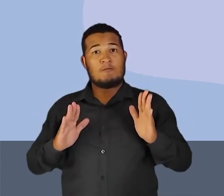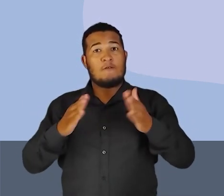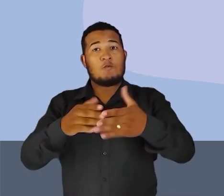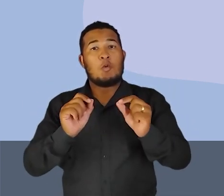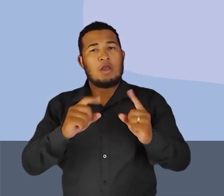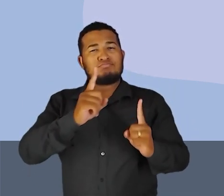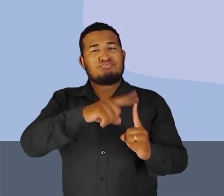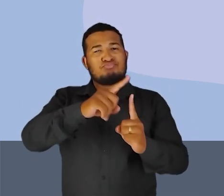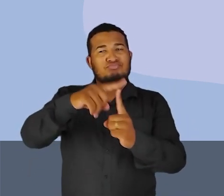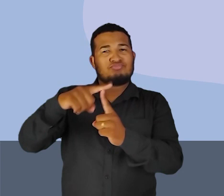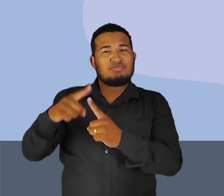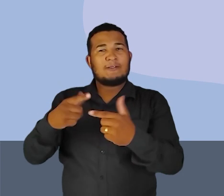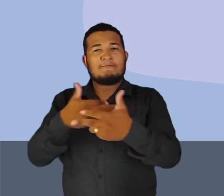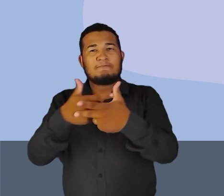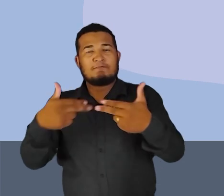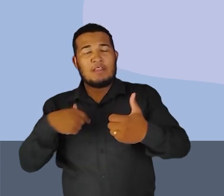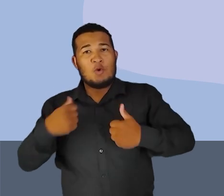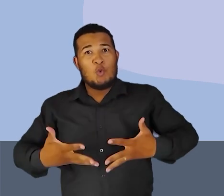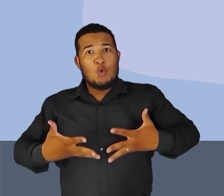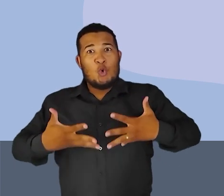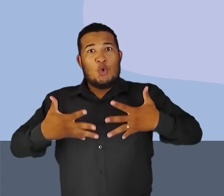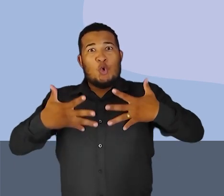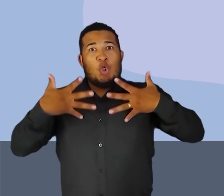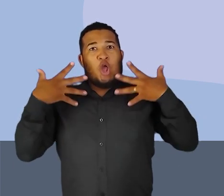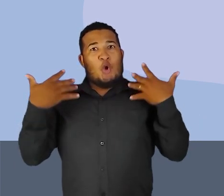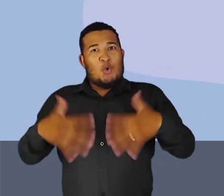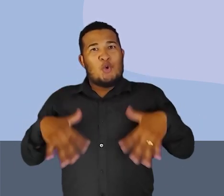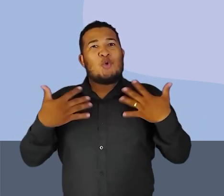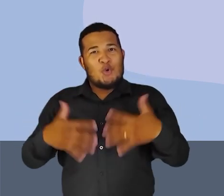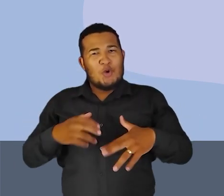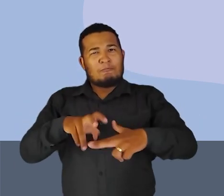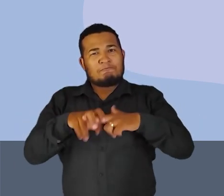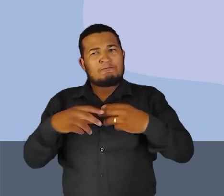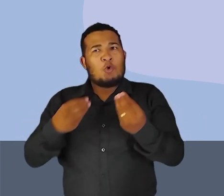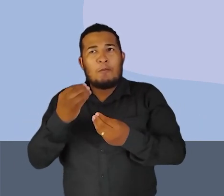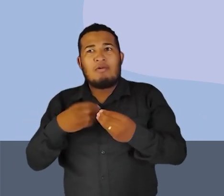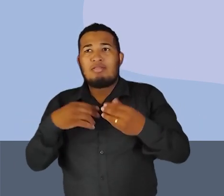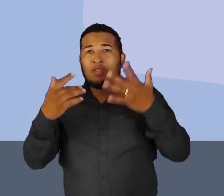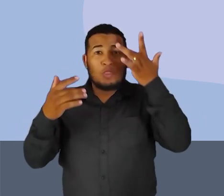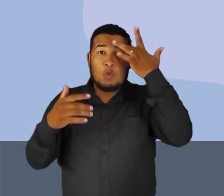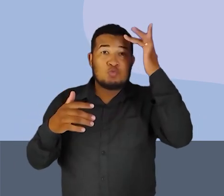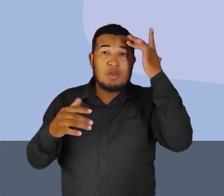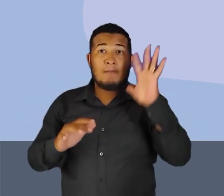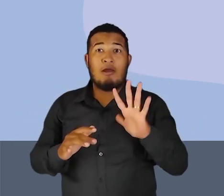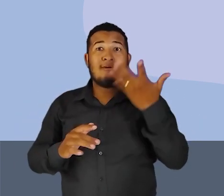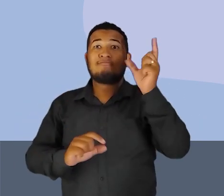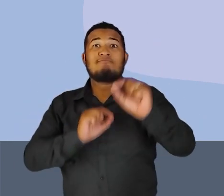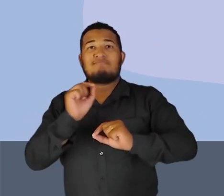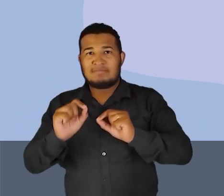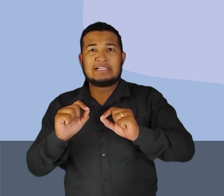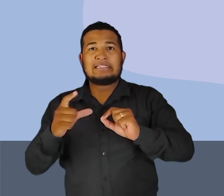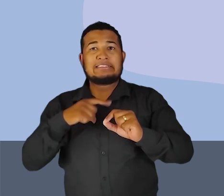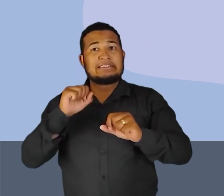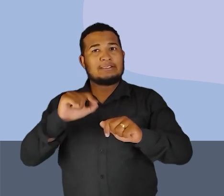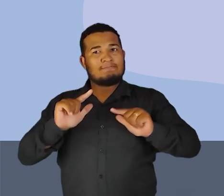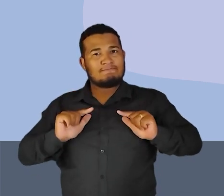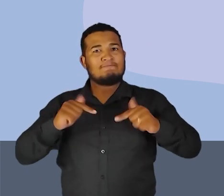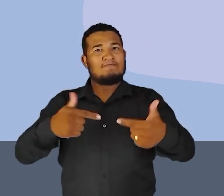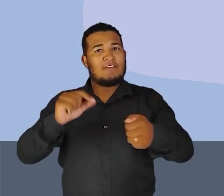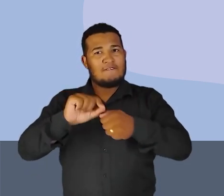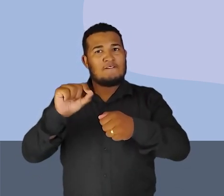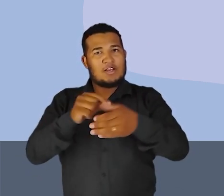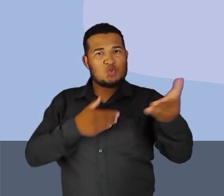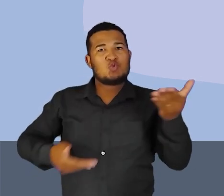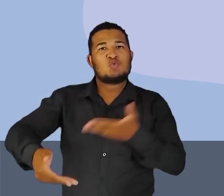perícias e proezas provocadas pelas situações de imprevisibilidade que se apresentam quando o praticante